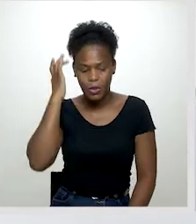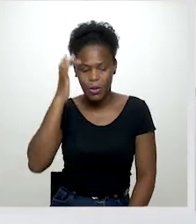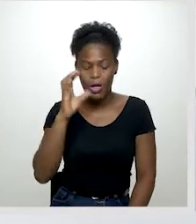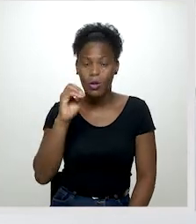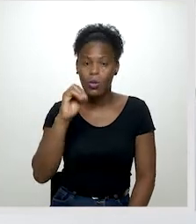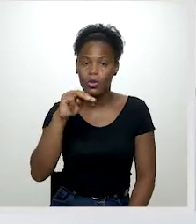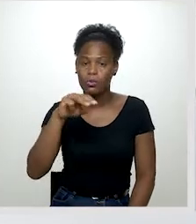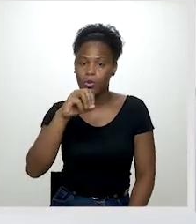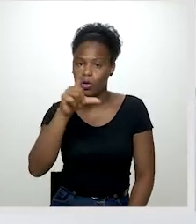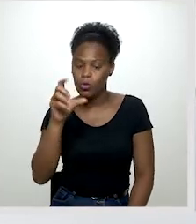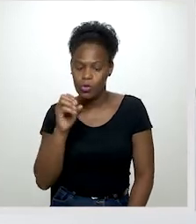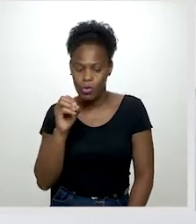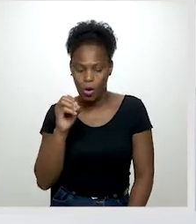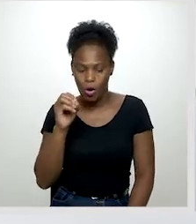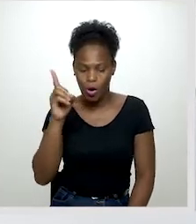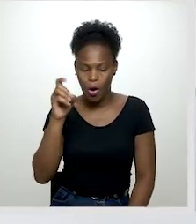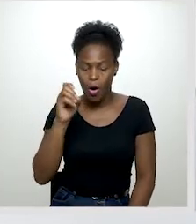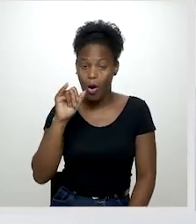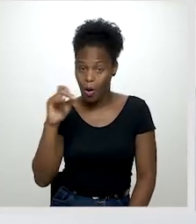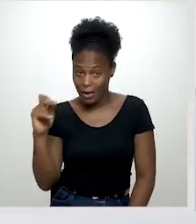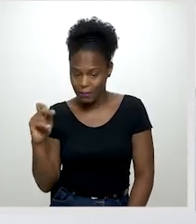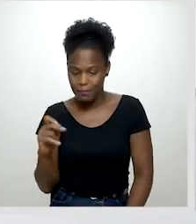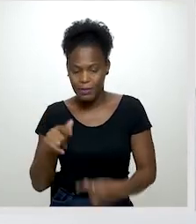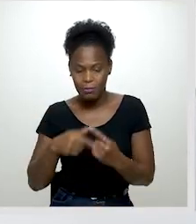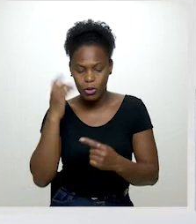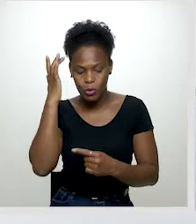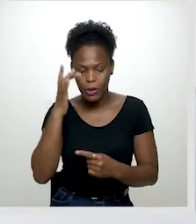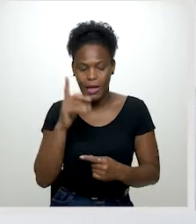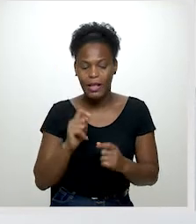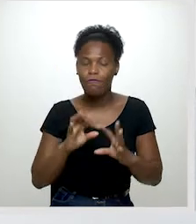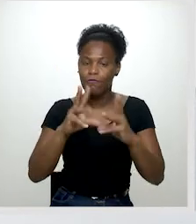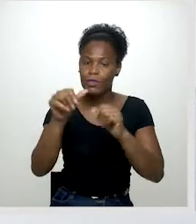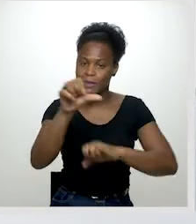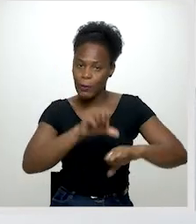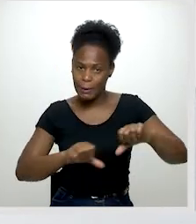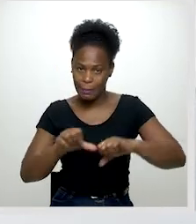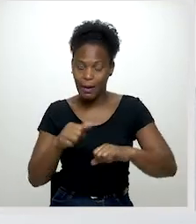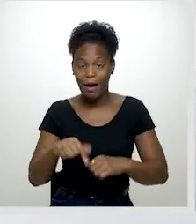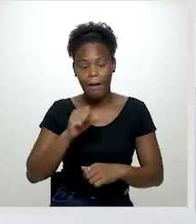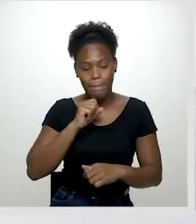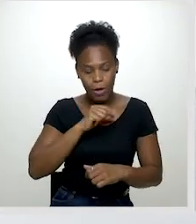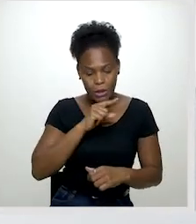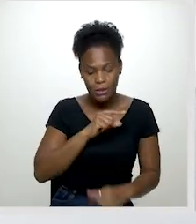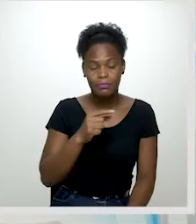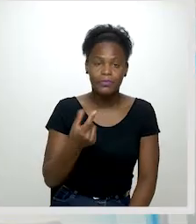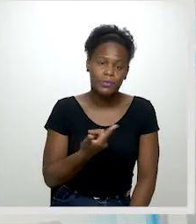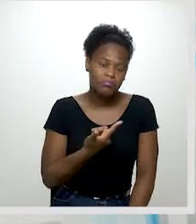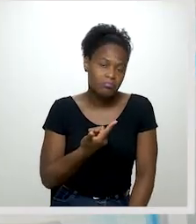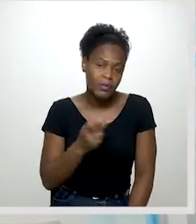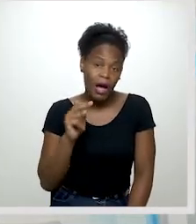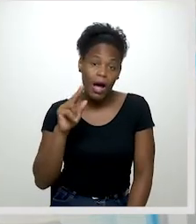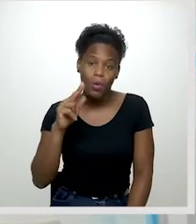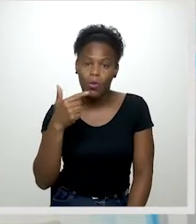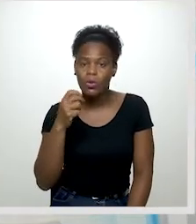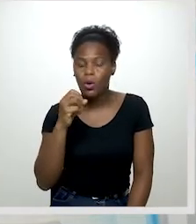que é a hipótese autotrófica e hipótese heterotrófica. Falando dessas teorias de